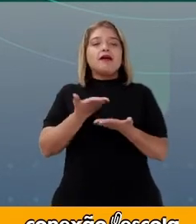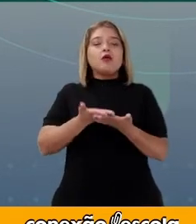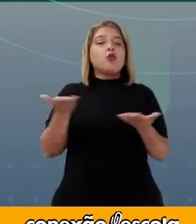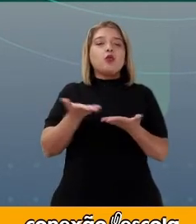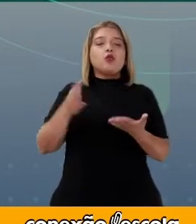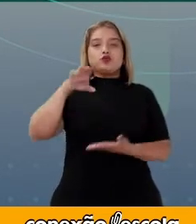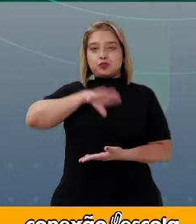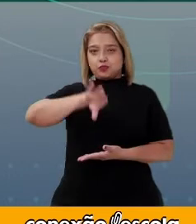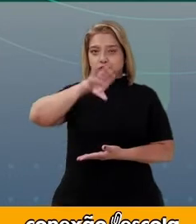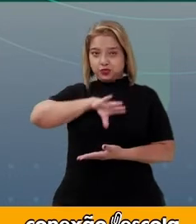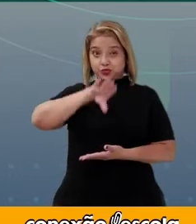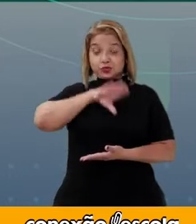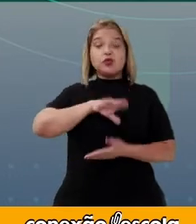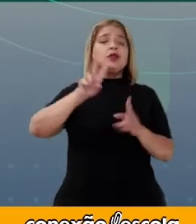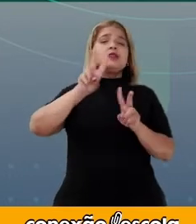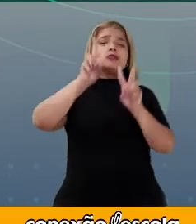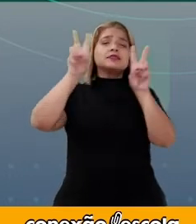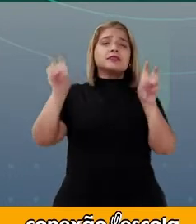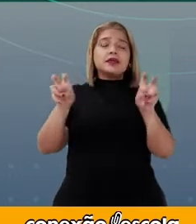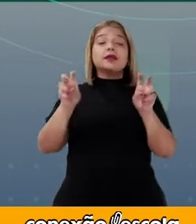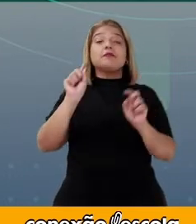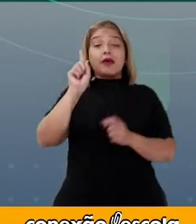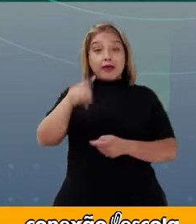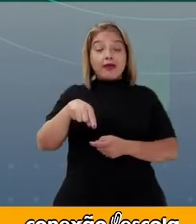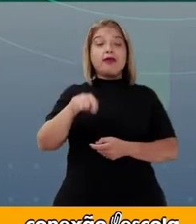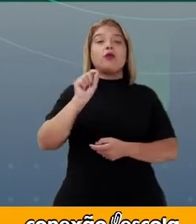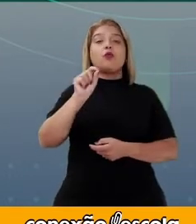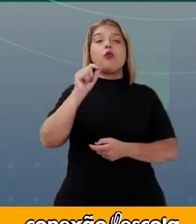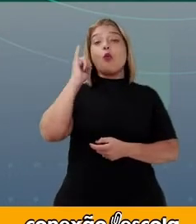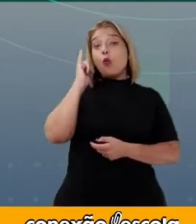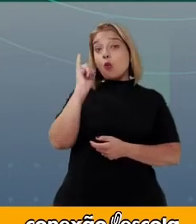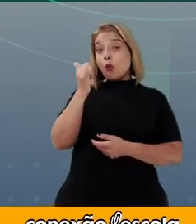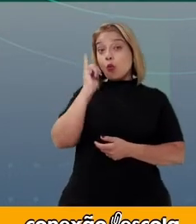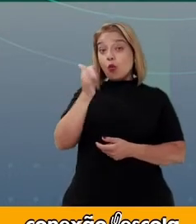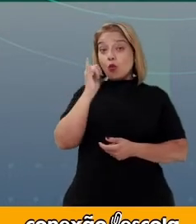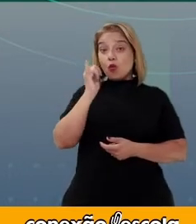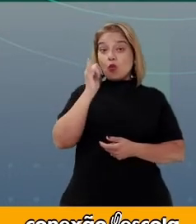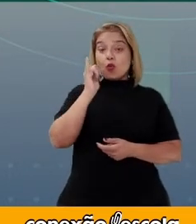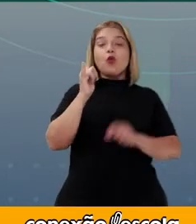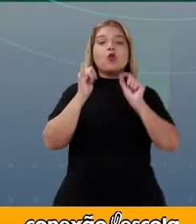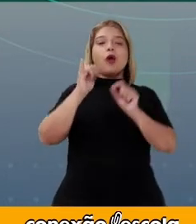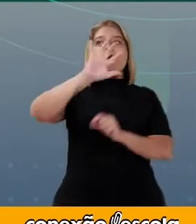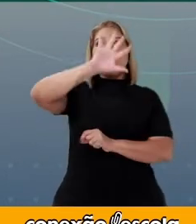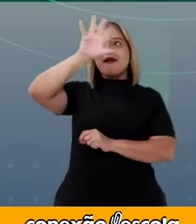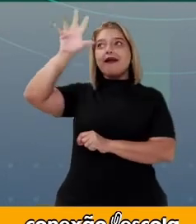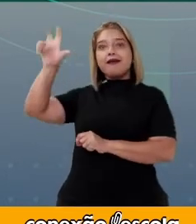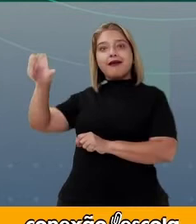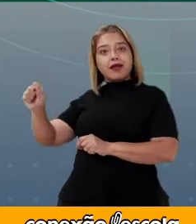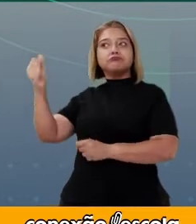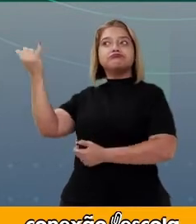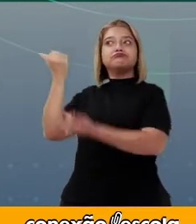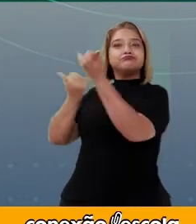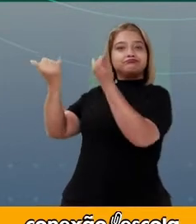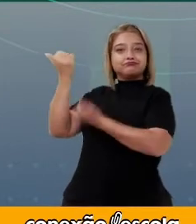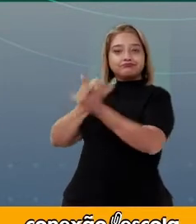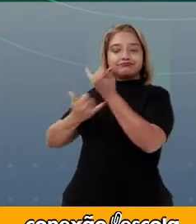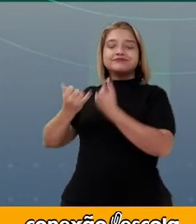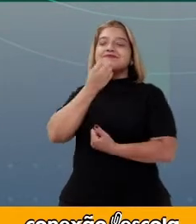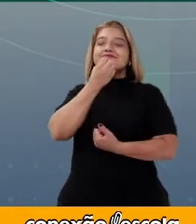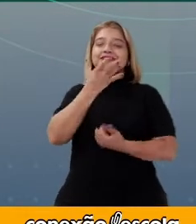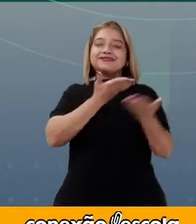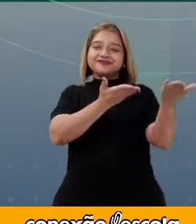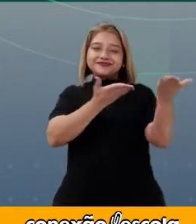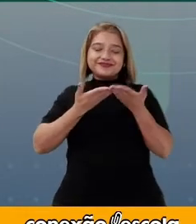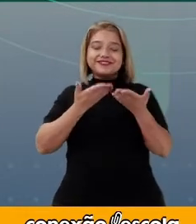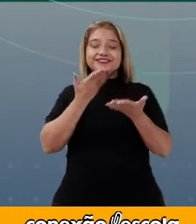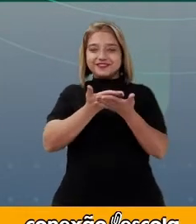aula de língua portuguesa. O tema de hoje será Contos que vieram da África. Sejam todos bem-vindos e